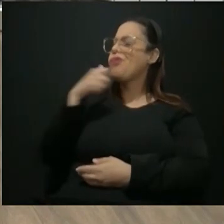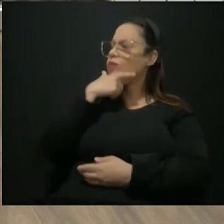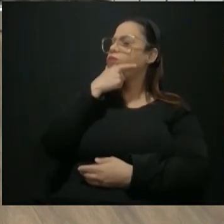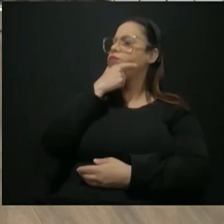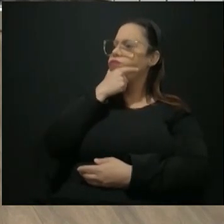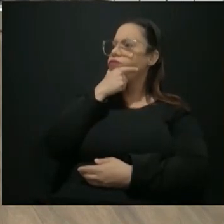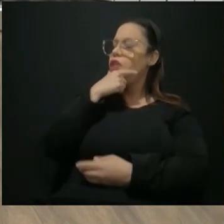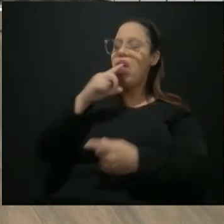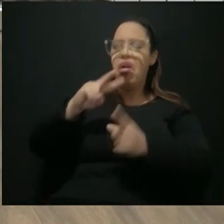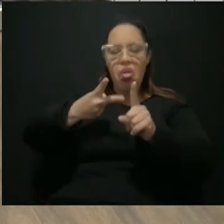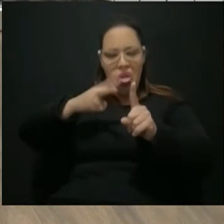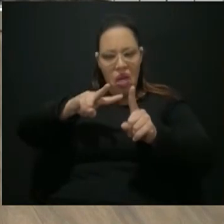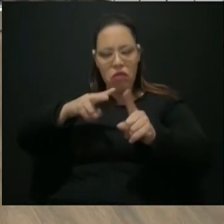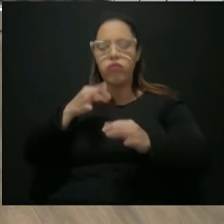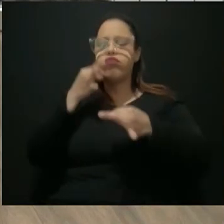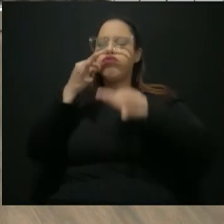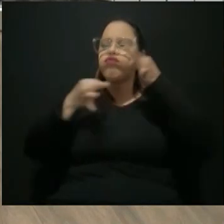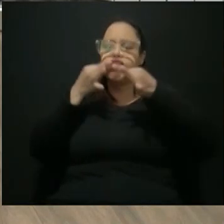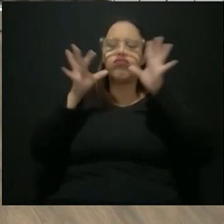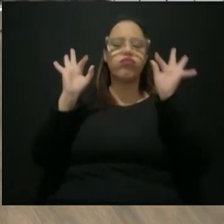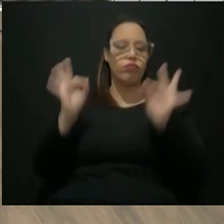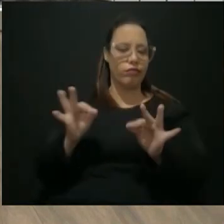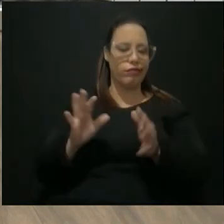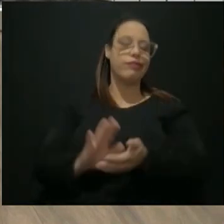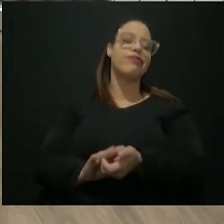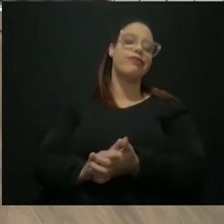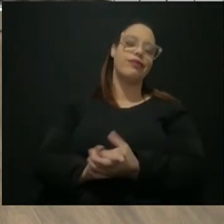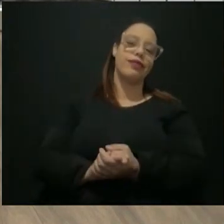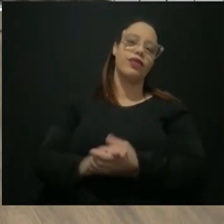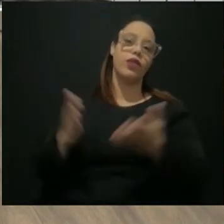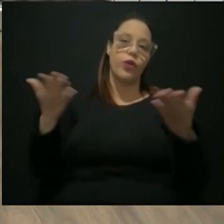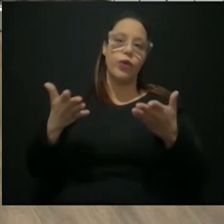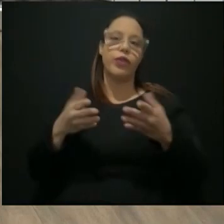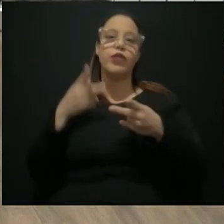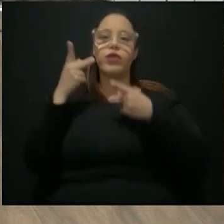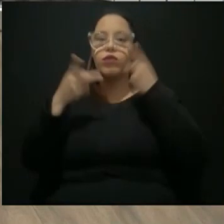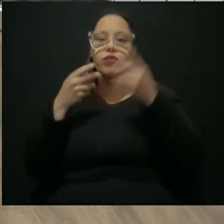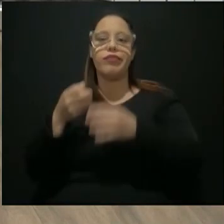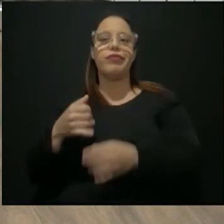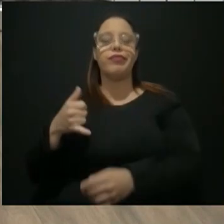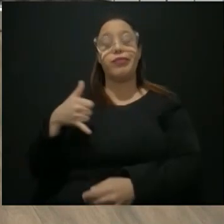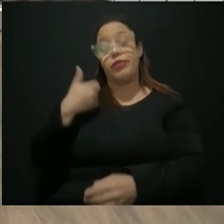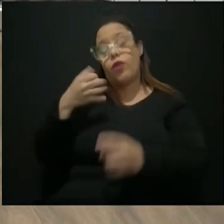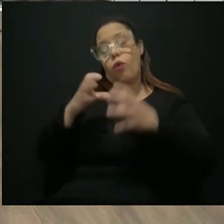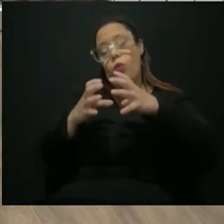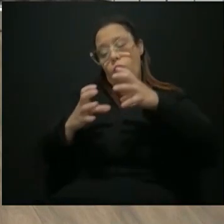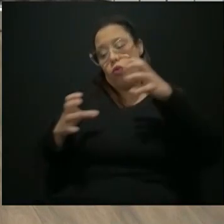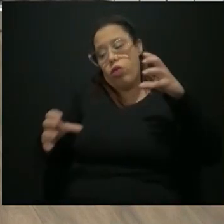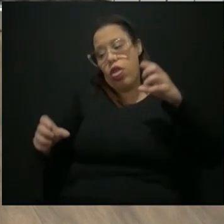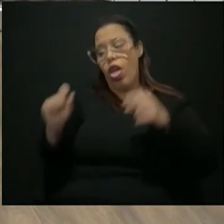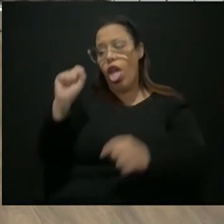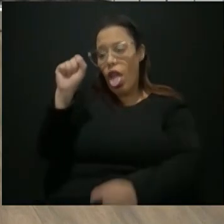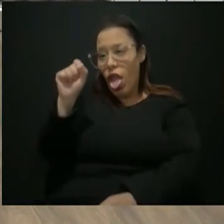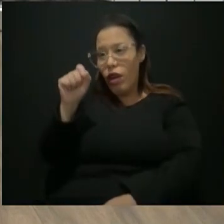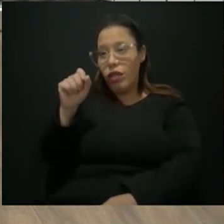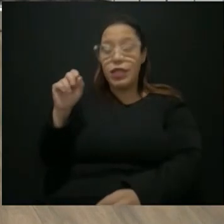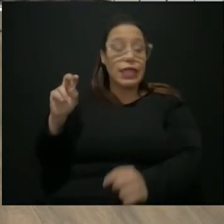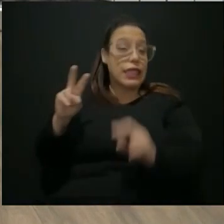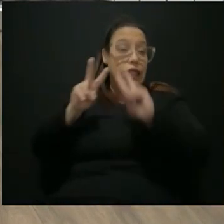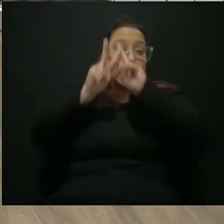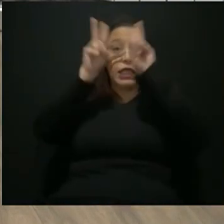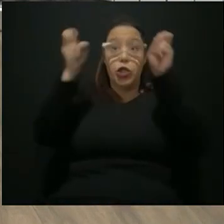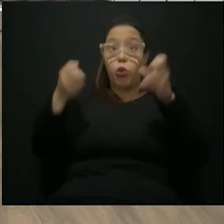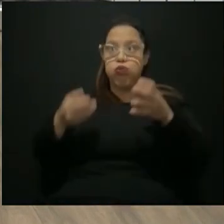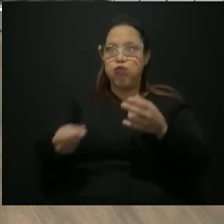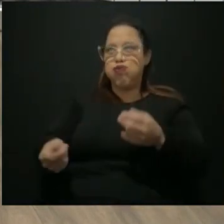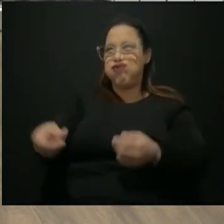uma opinião formada sobre um determinado assunto, e hoje nós falamos do envelhecer de cada um, é só uma pincelada, porque esse assunto é assunto de se ficar conversando o